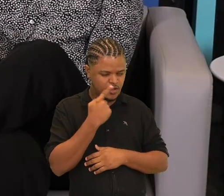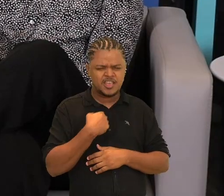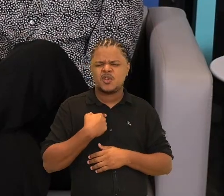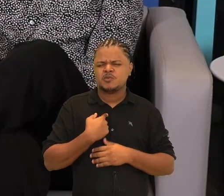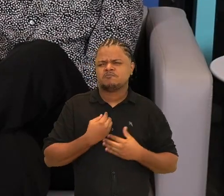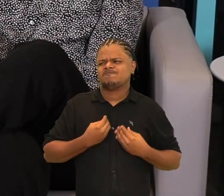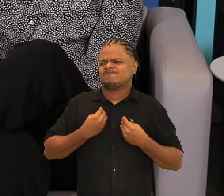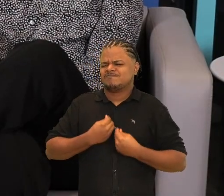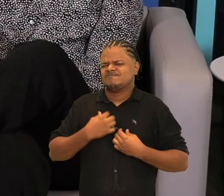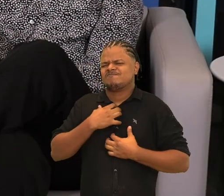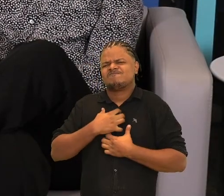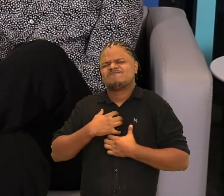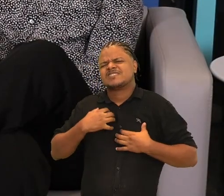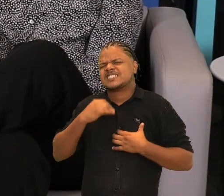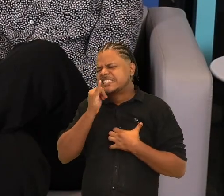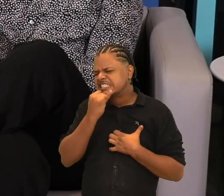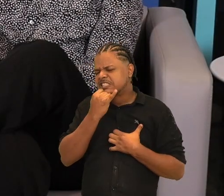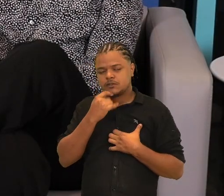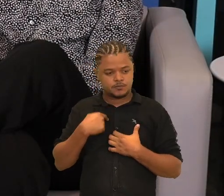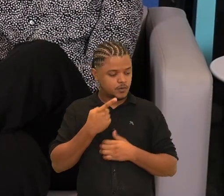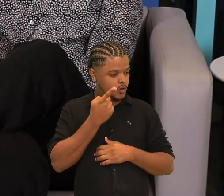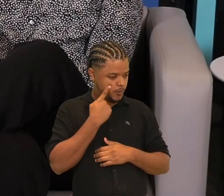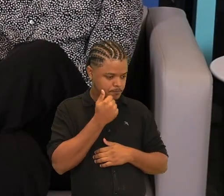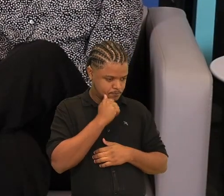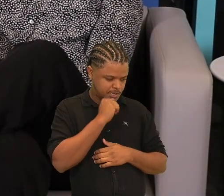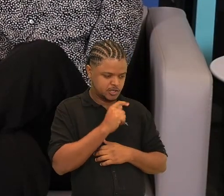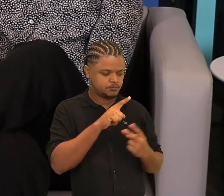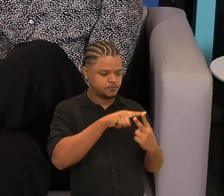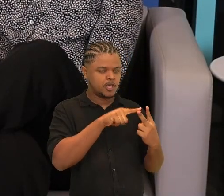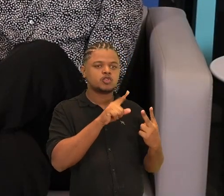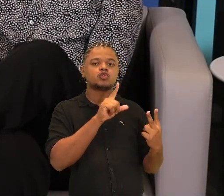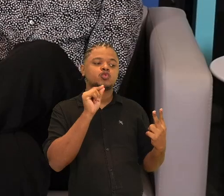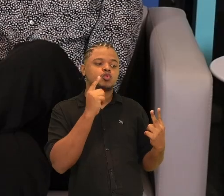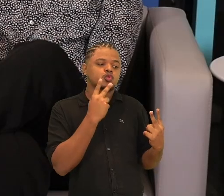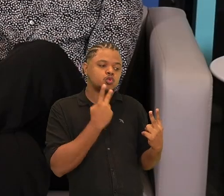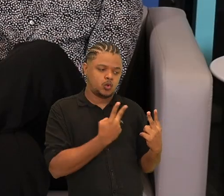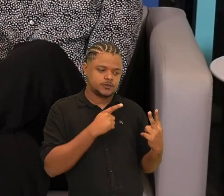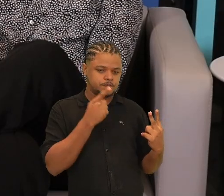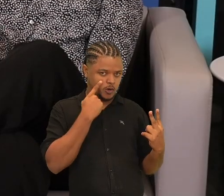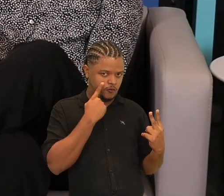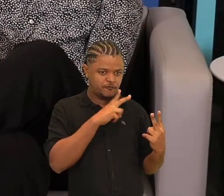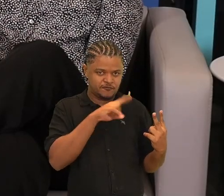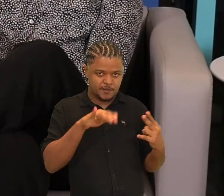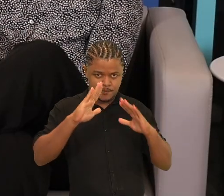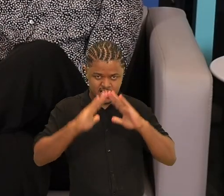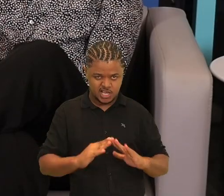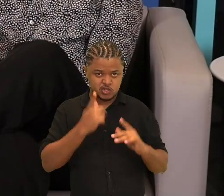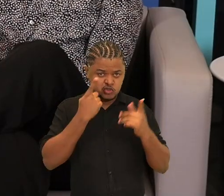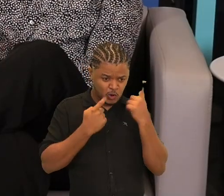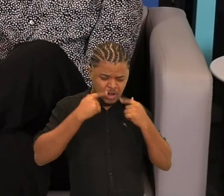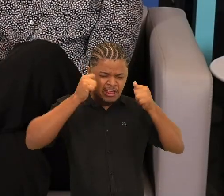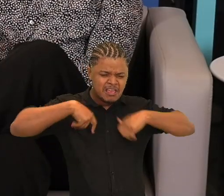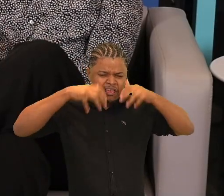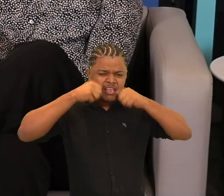né, doutora Ali? E ele disse, mãe, você tem duas opções. Ou você vai para casa e chora, não faz nada, ele disse, deixa